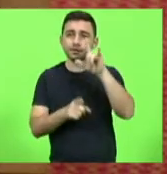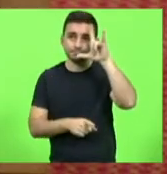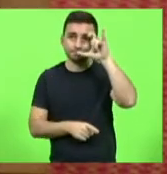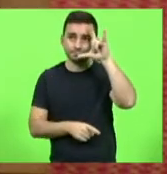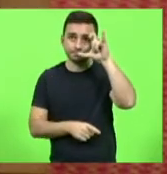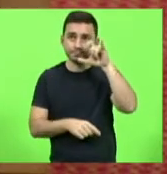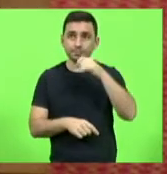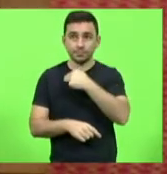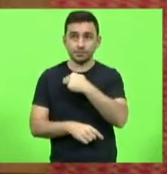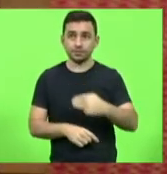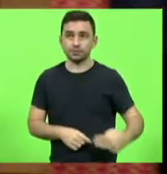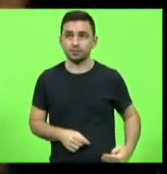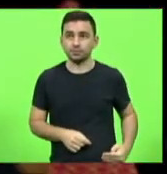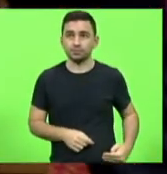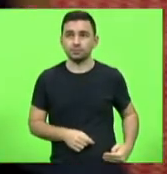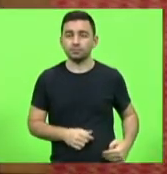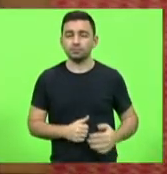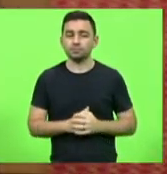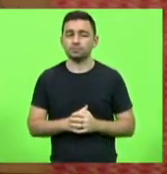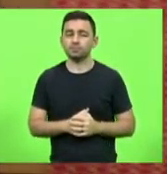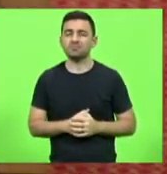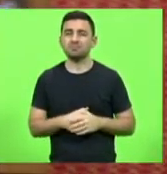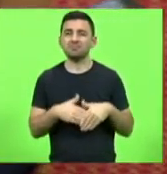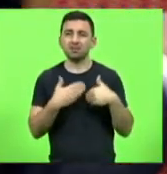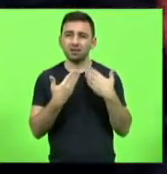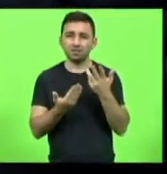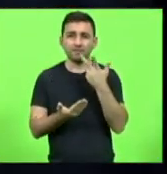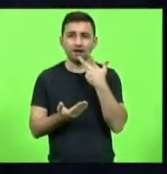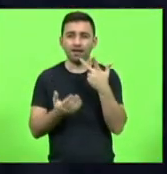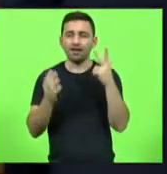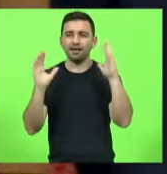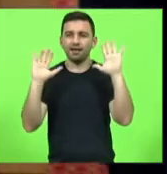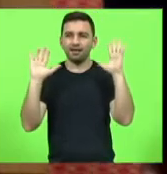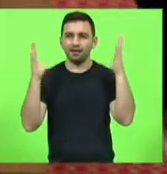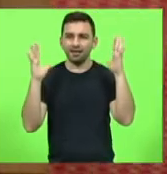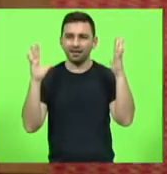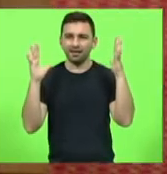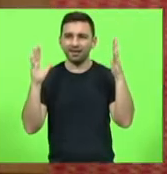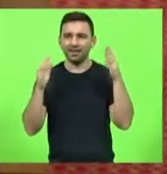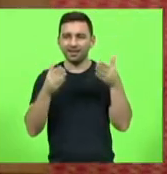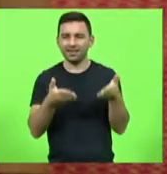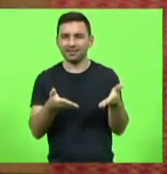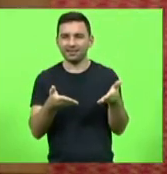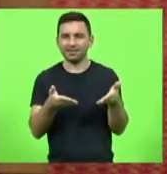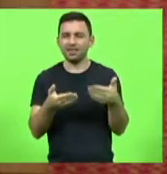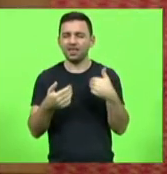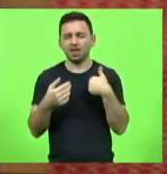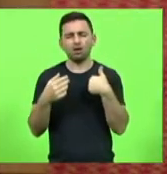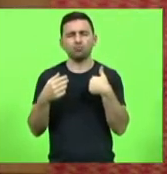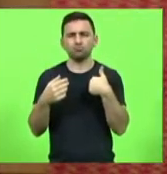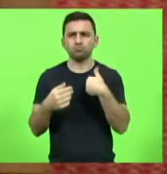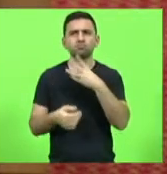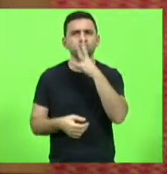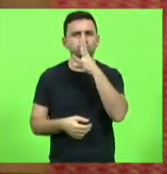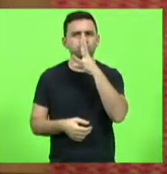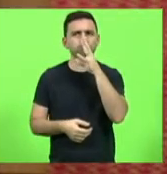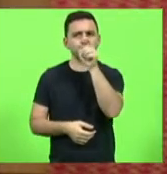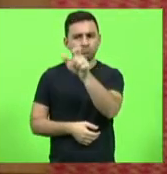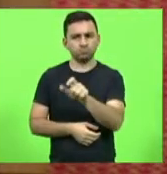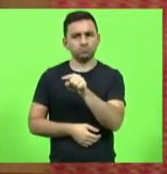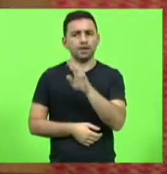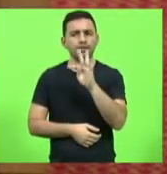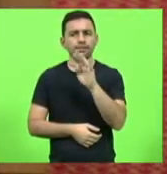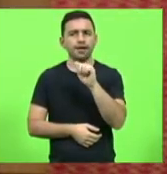ministro. Ele coloca e comemora o Tarcísio, que eu sempre admirei. Ele tem uma